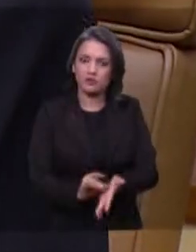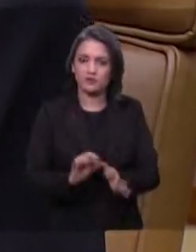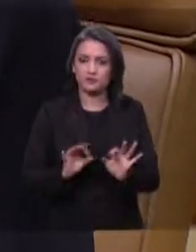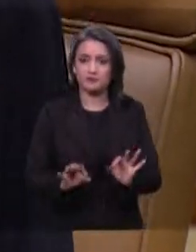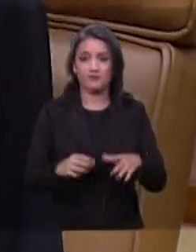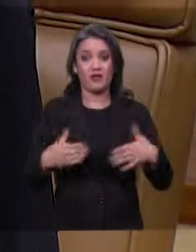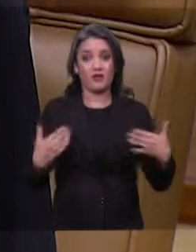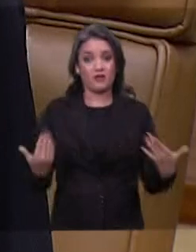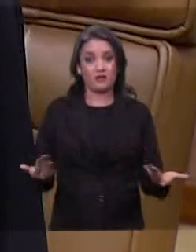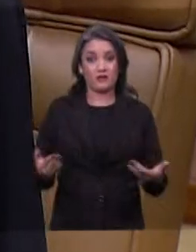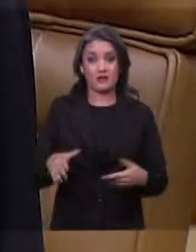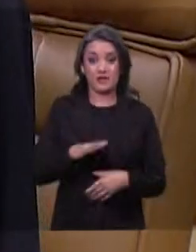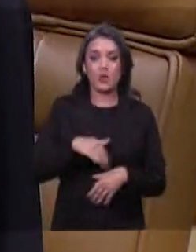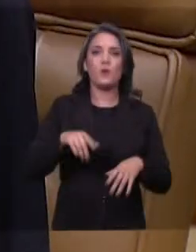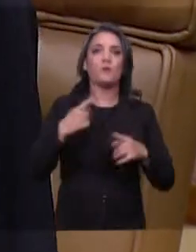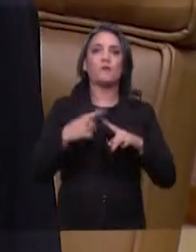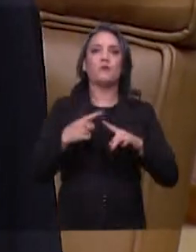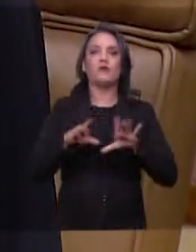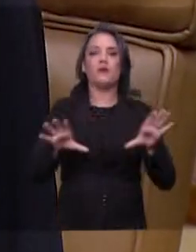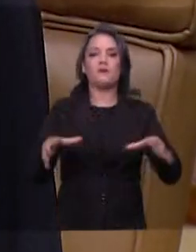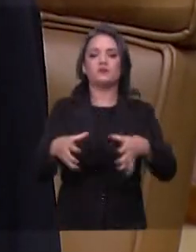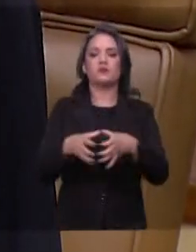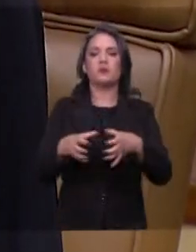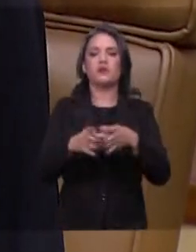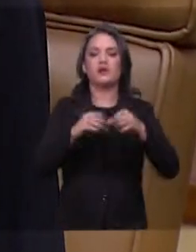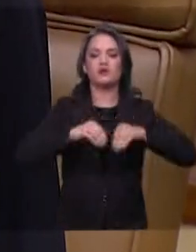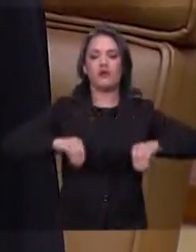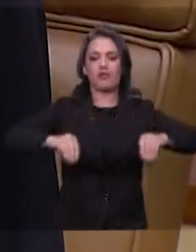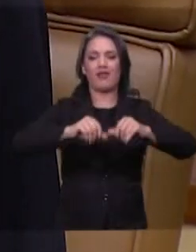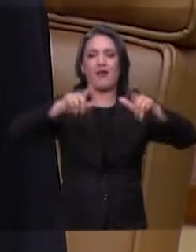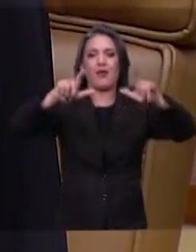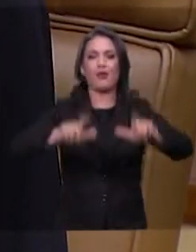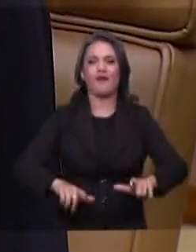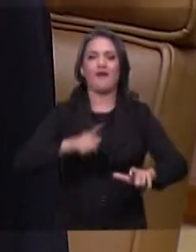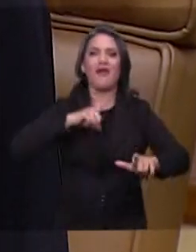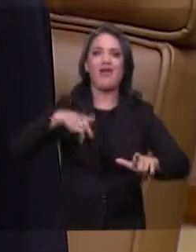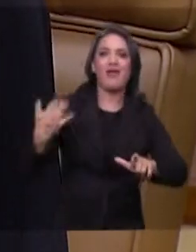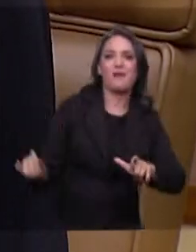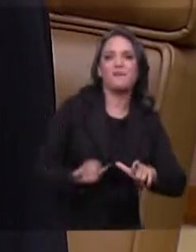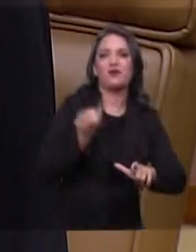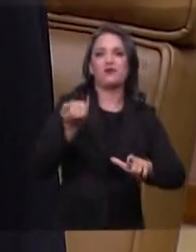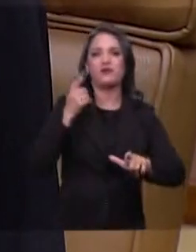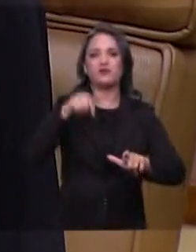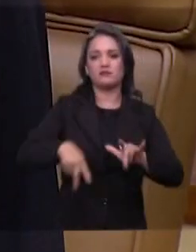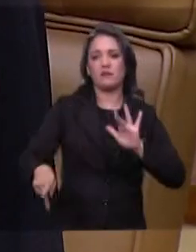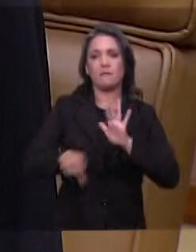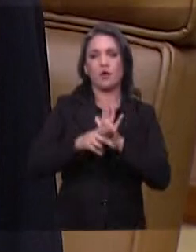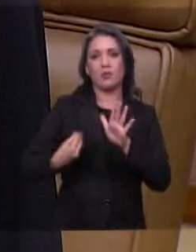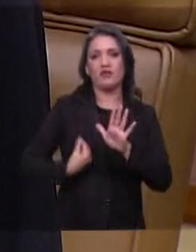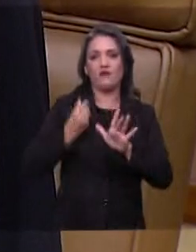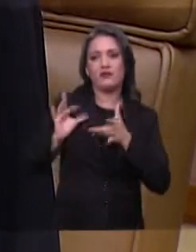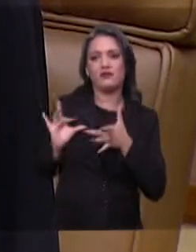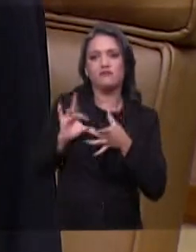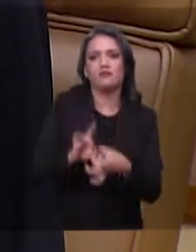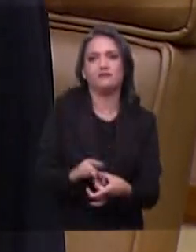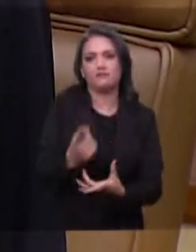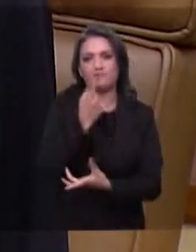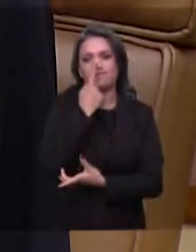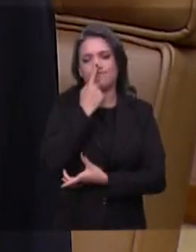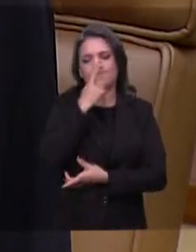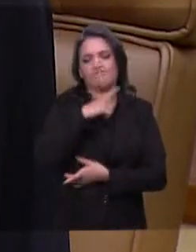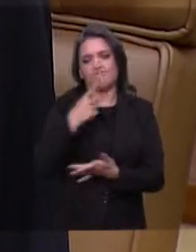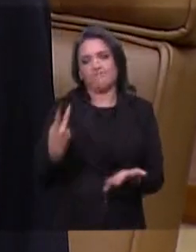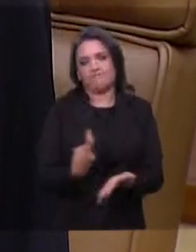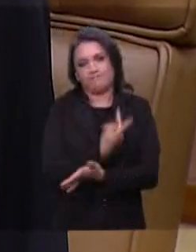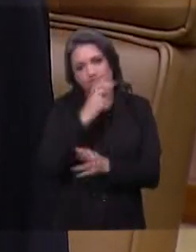Para eles, a terra detém especial e tradicional importância, configurando-se como elemento essencial e simbólico que fundamenta